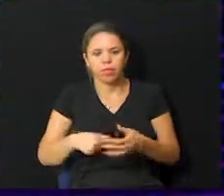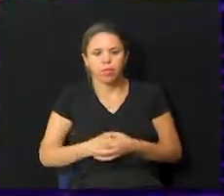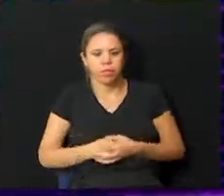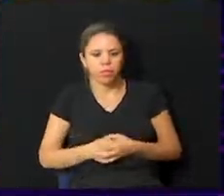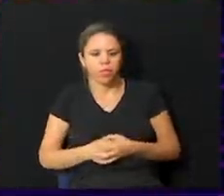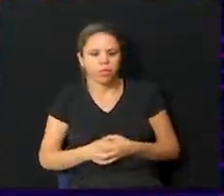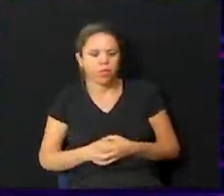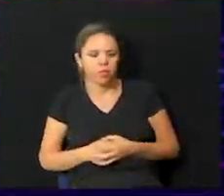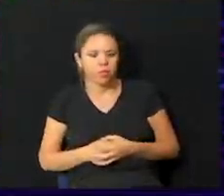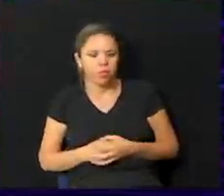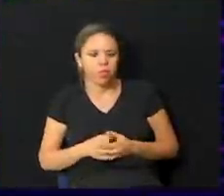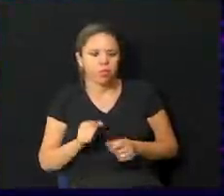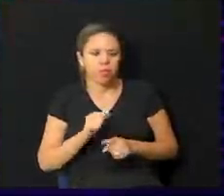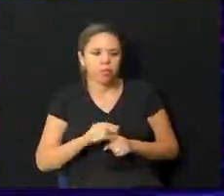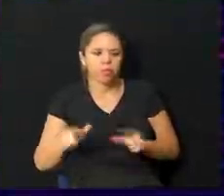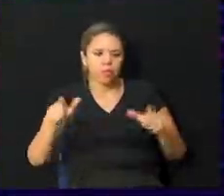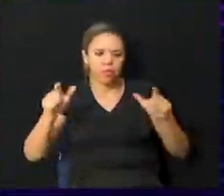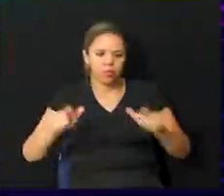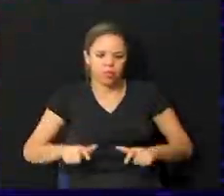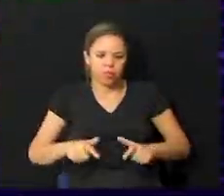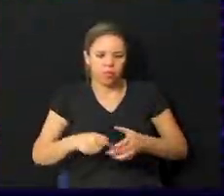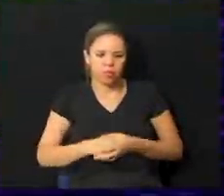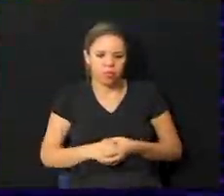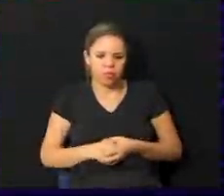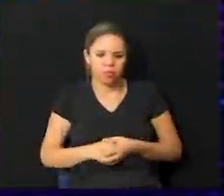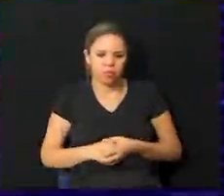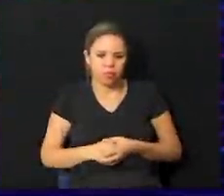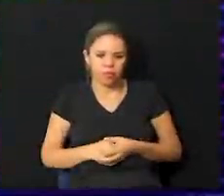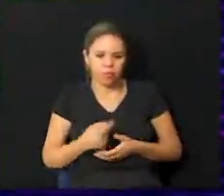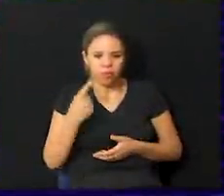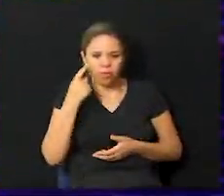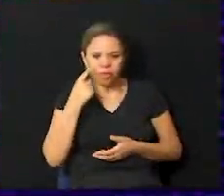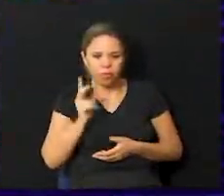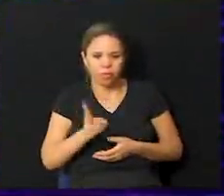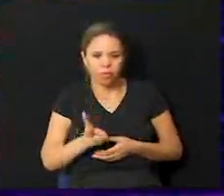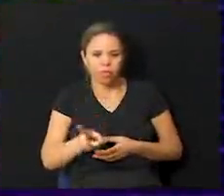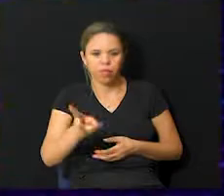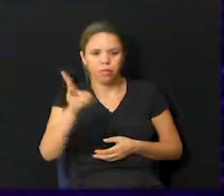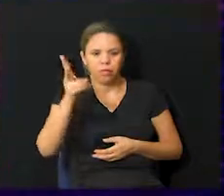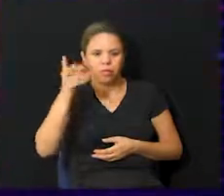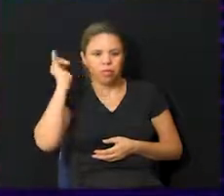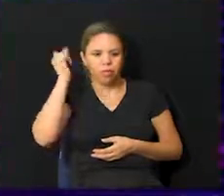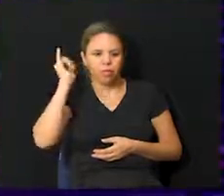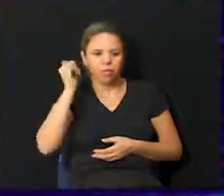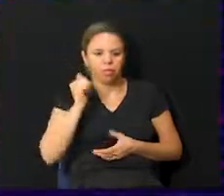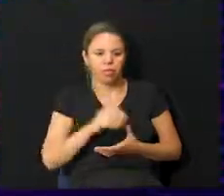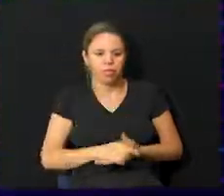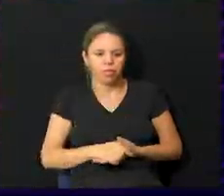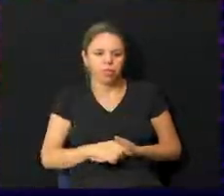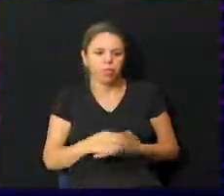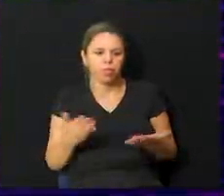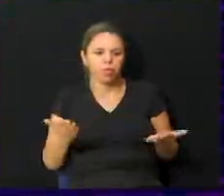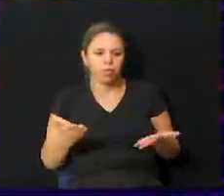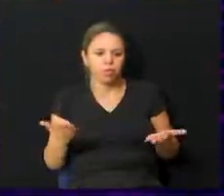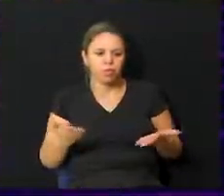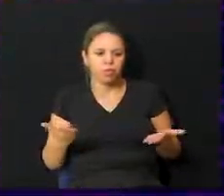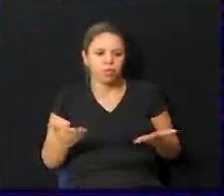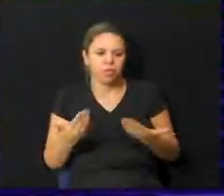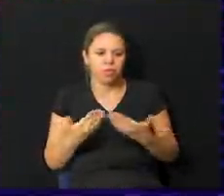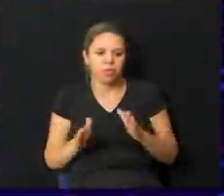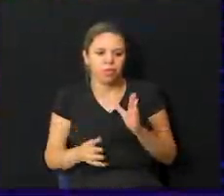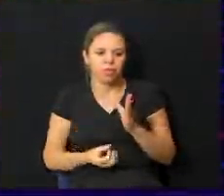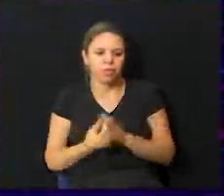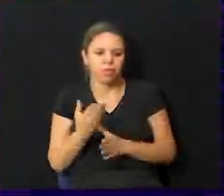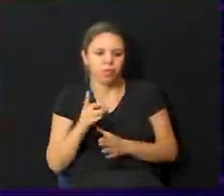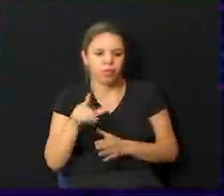eles alugam o espaço e tal, eu estou de olho para dar continuidade na narrativa. Mas agora é o lançamento,